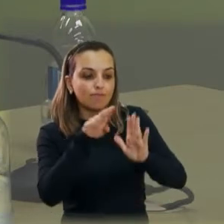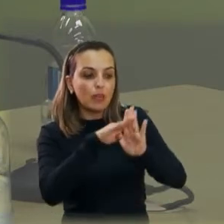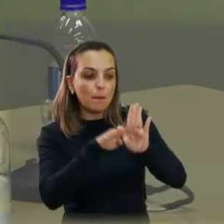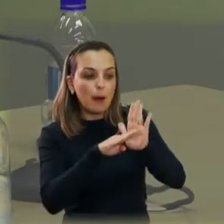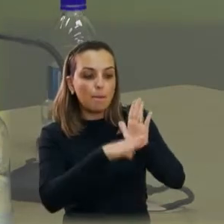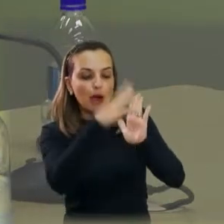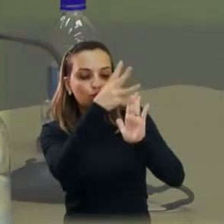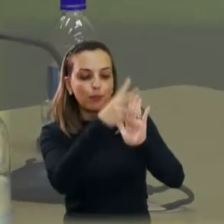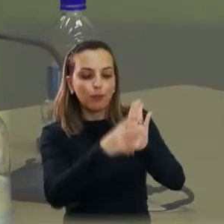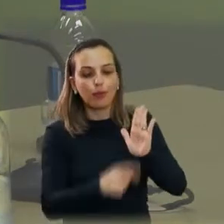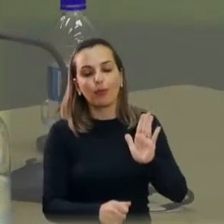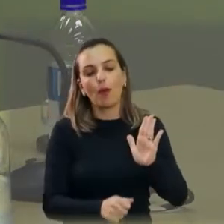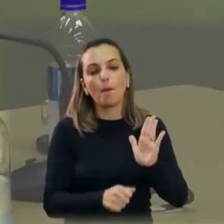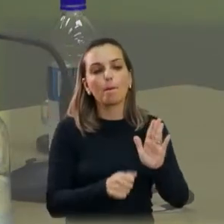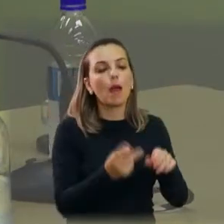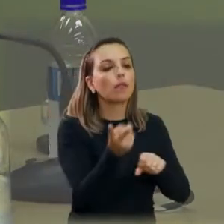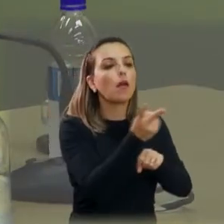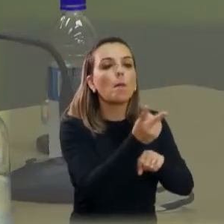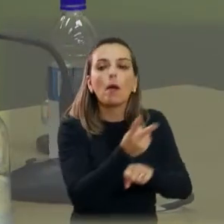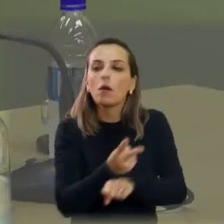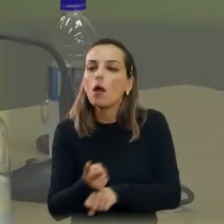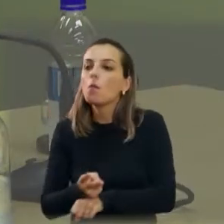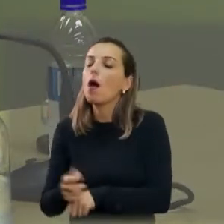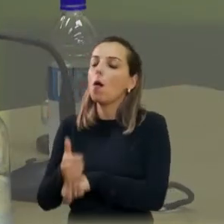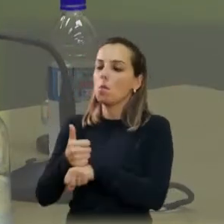outras pessoas, os profissionais de